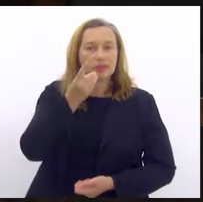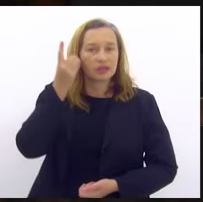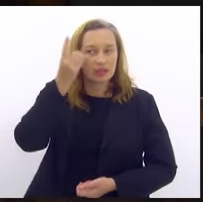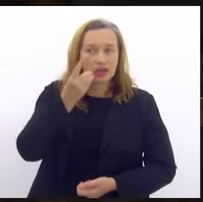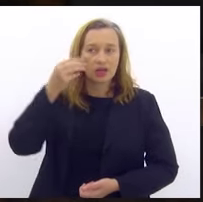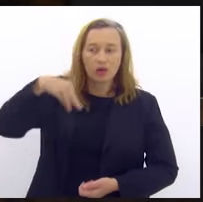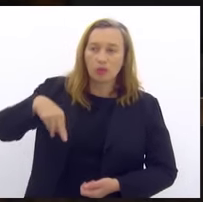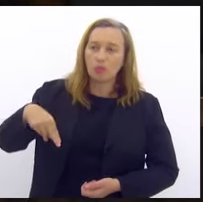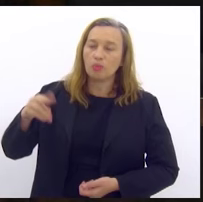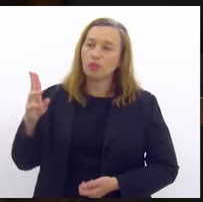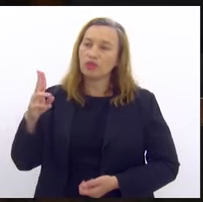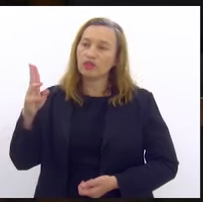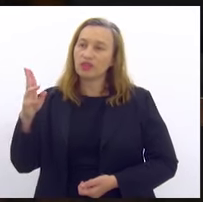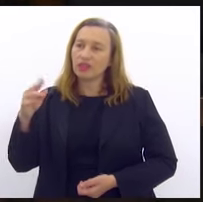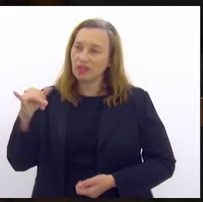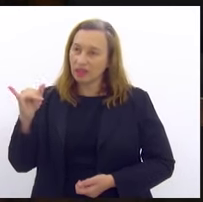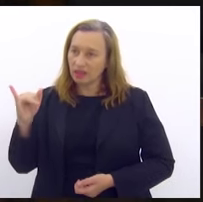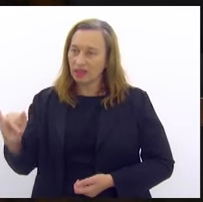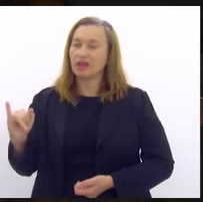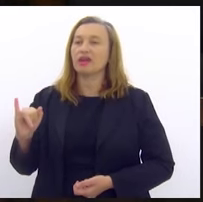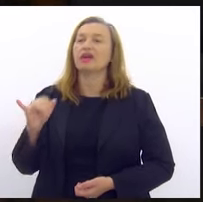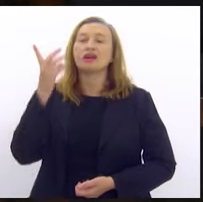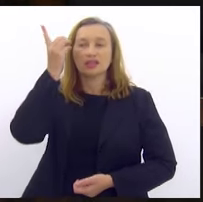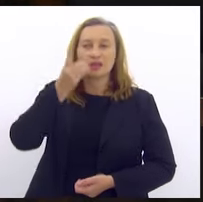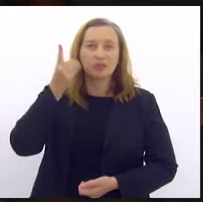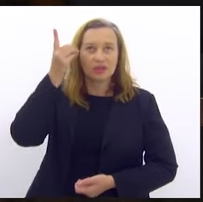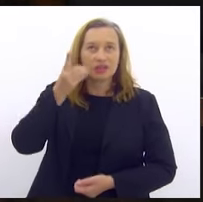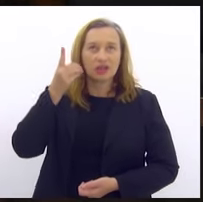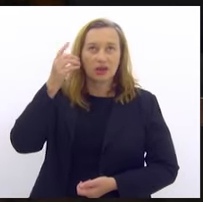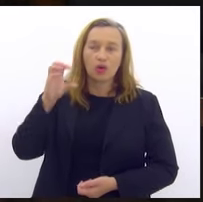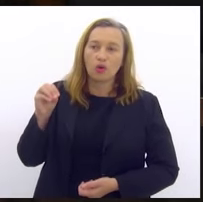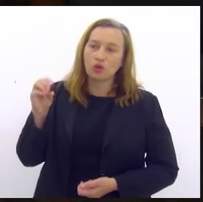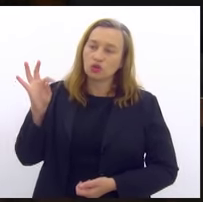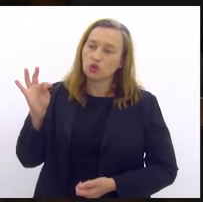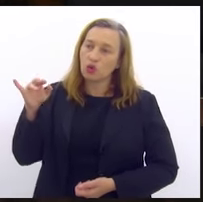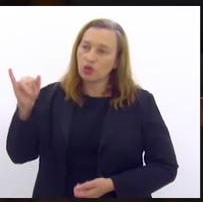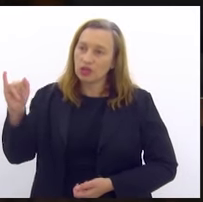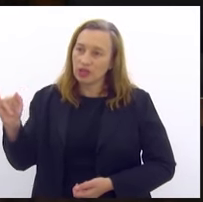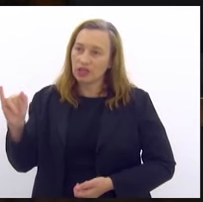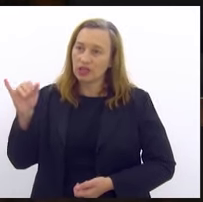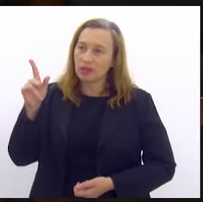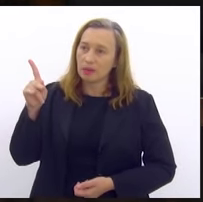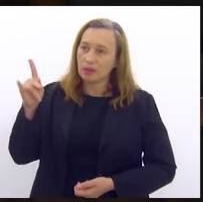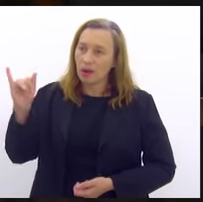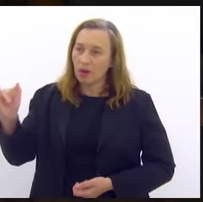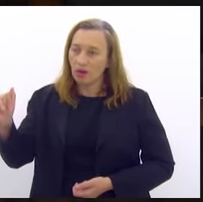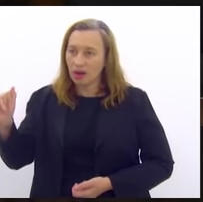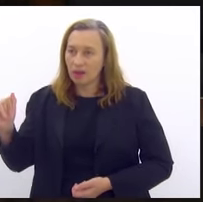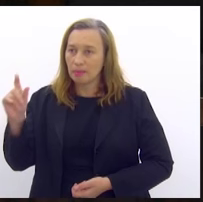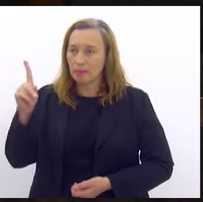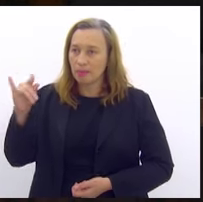Deputado Munir Neto. Deputado Otone de Paula Pai.